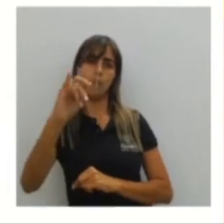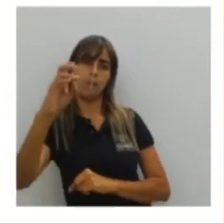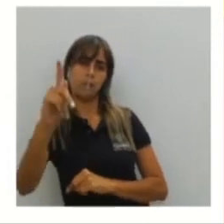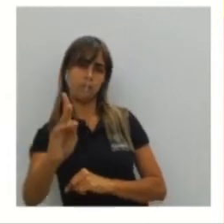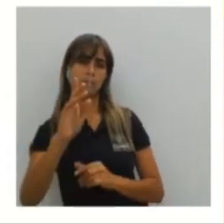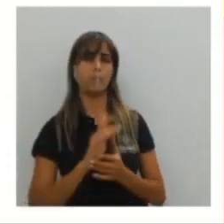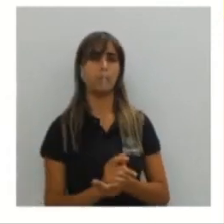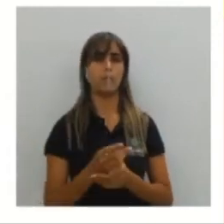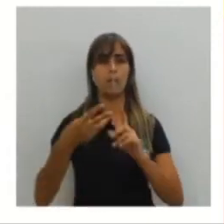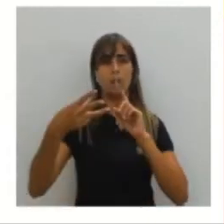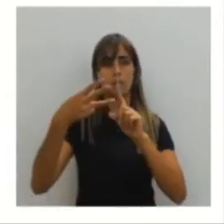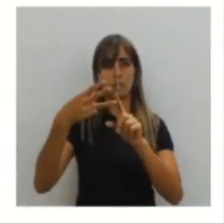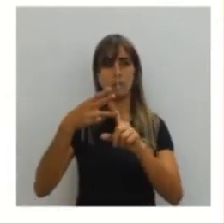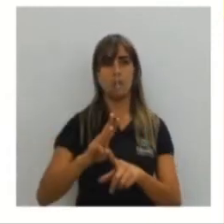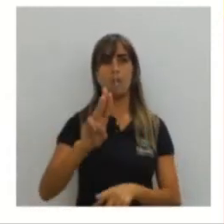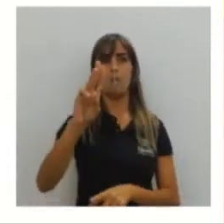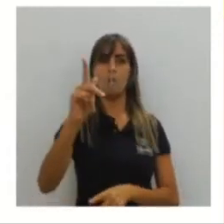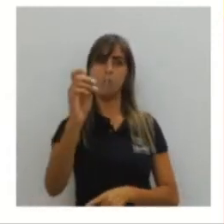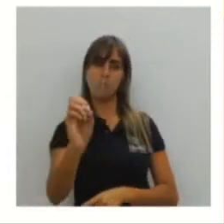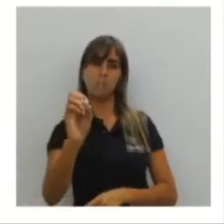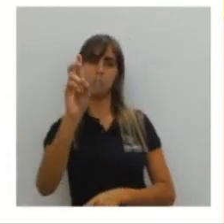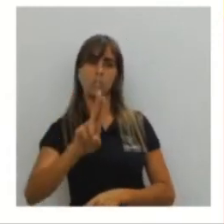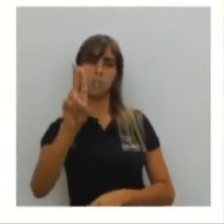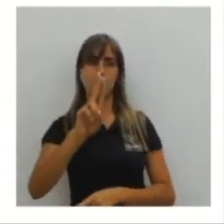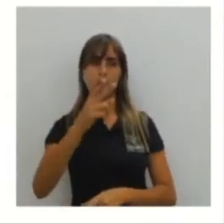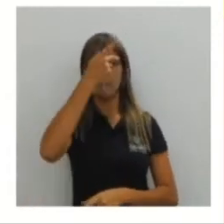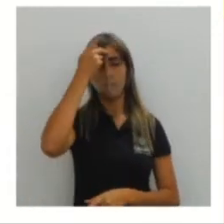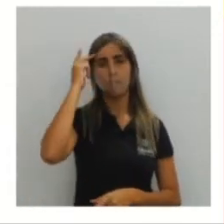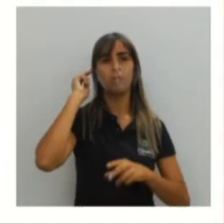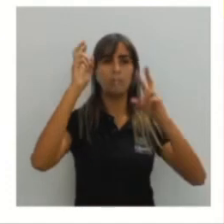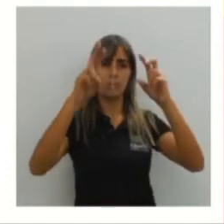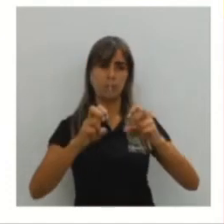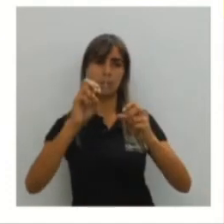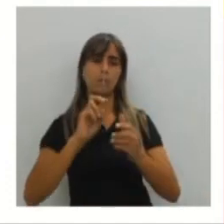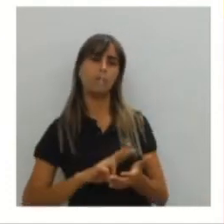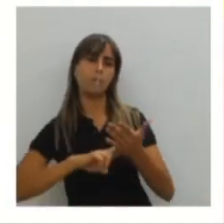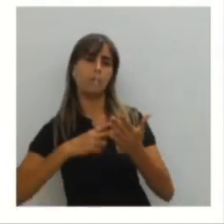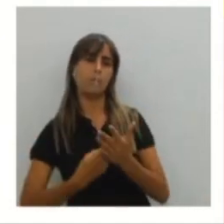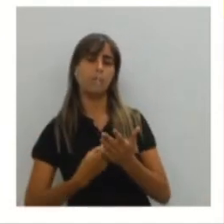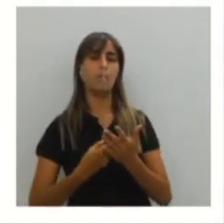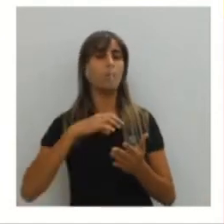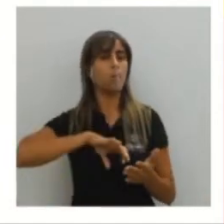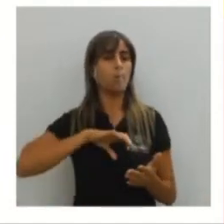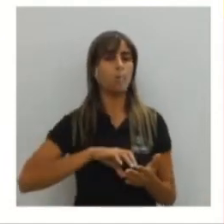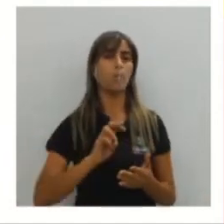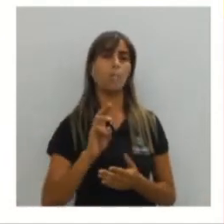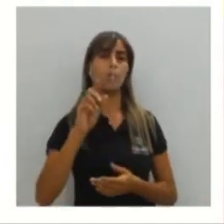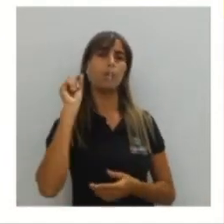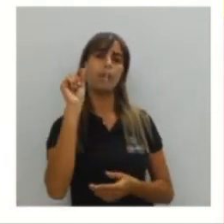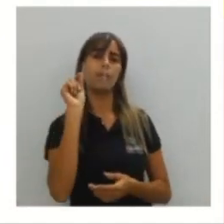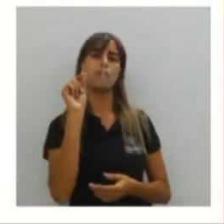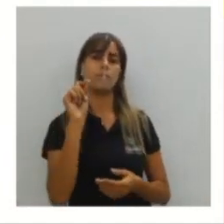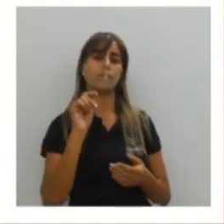W8 question, que é o who. Eu utilizo para perguntar sobre pessoas e vai ser traduzido na língua portuguesa com o nosso quem, tá certo?